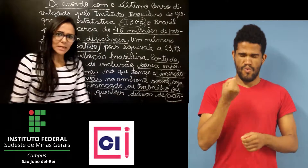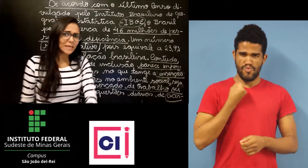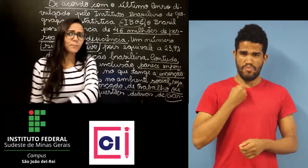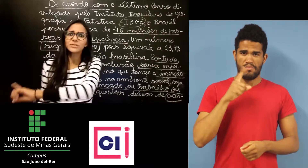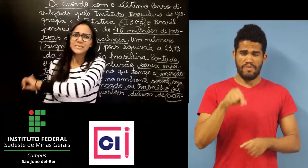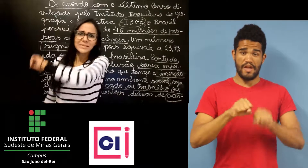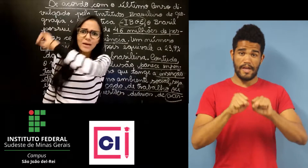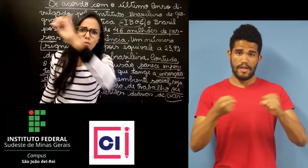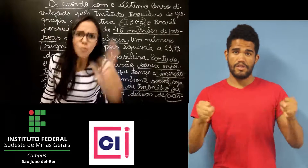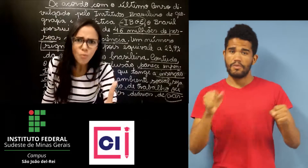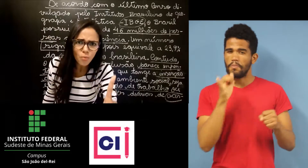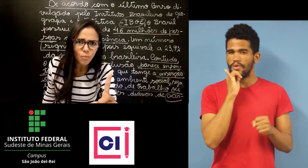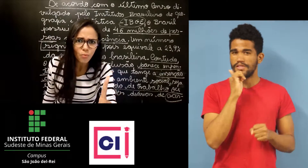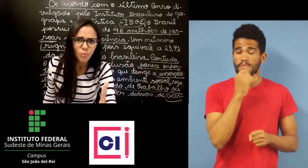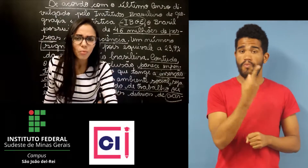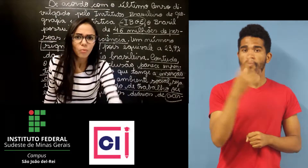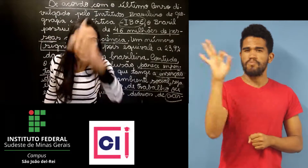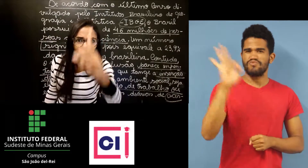significativos. E podia ser